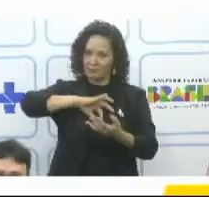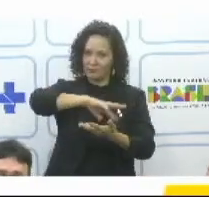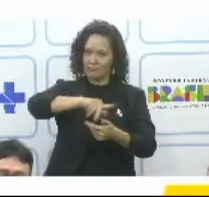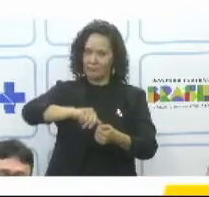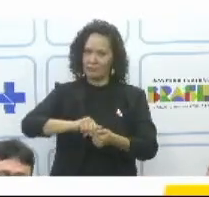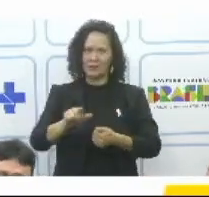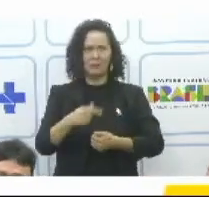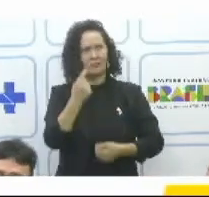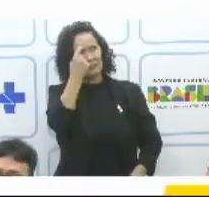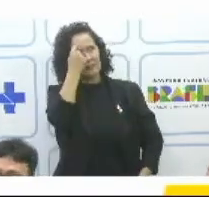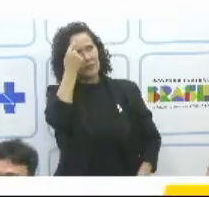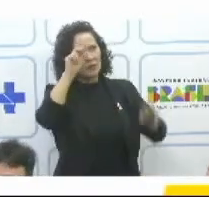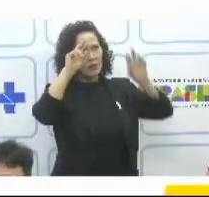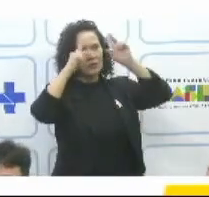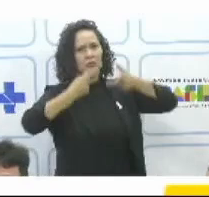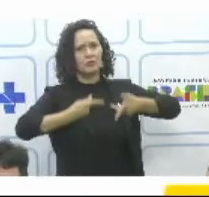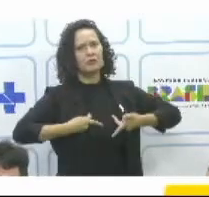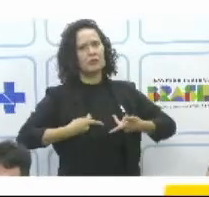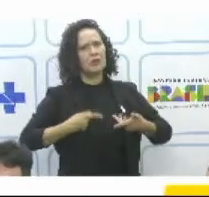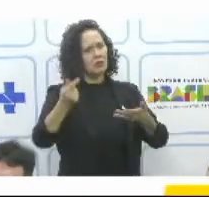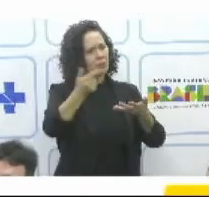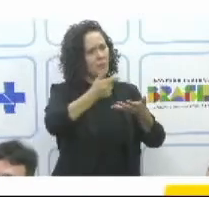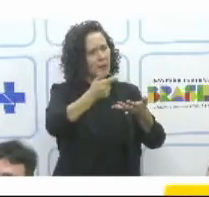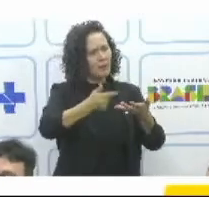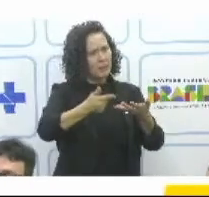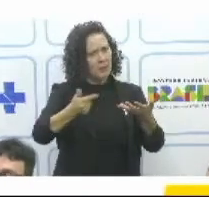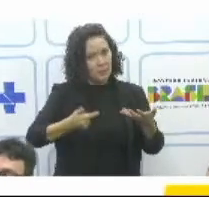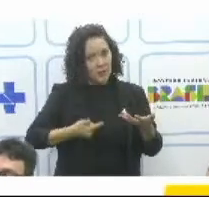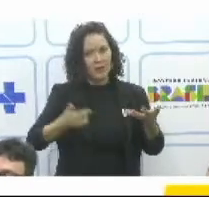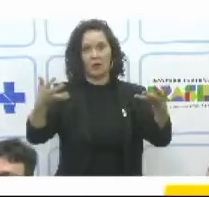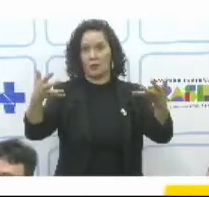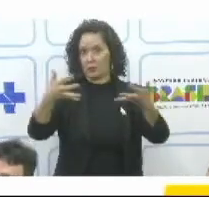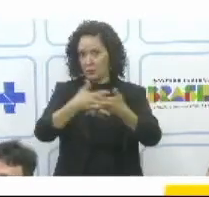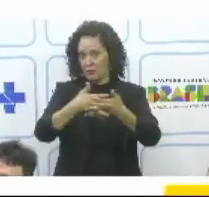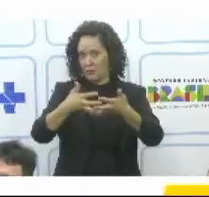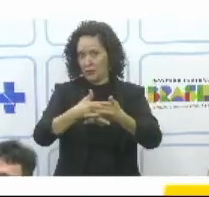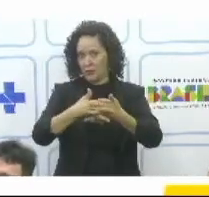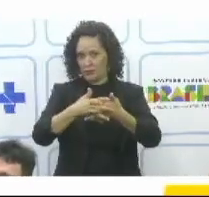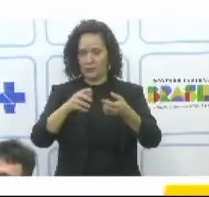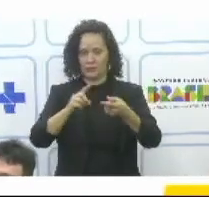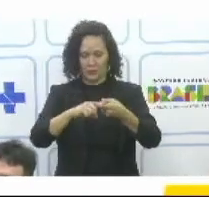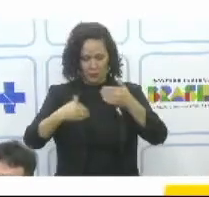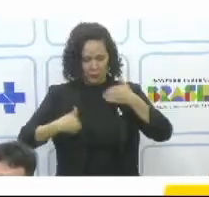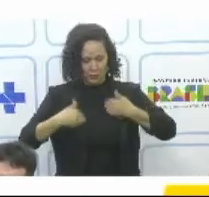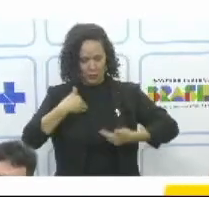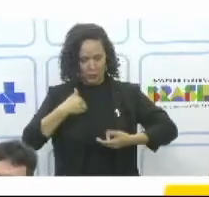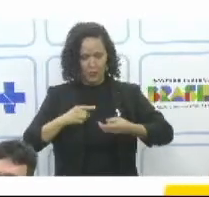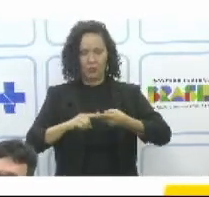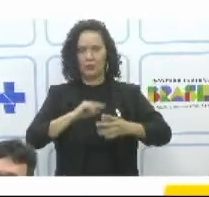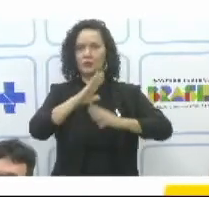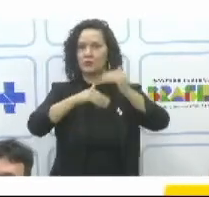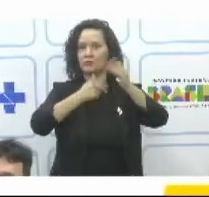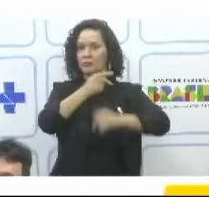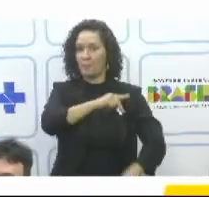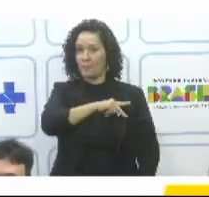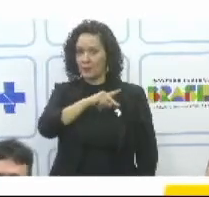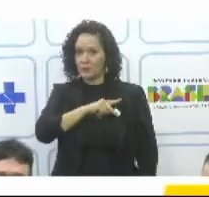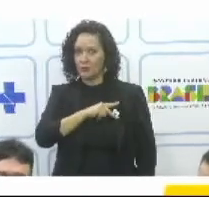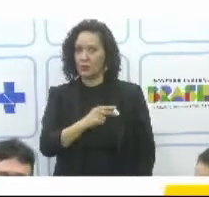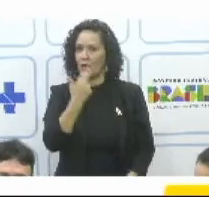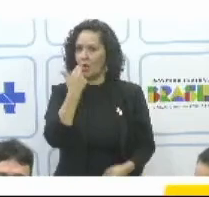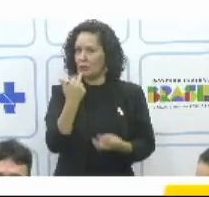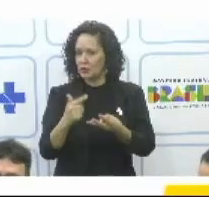na sua complexidade, né? Então, desde as questões físicas, né, ao desenvolvimento pessoal,